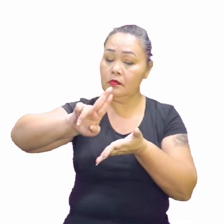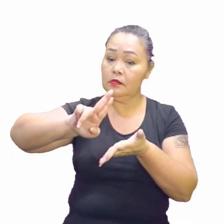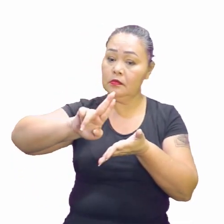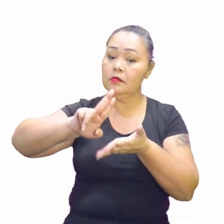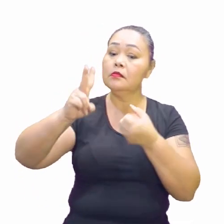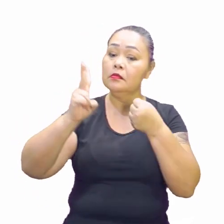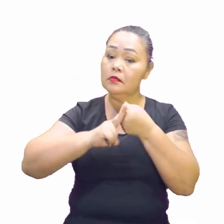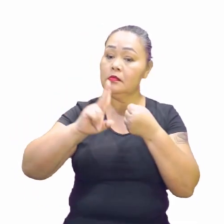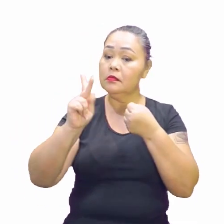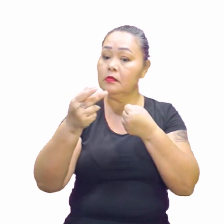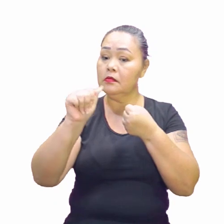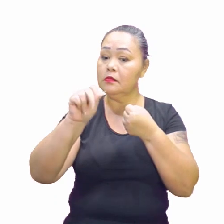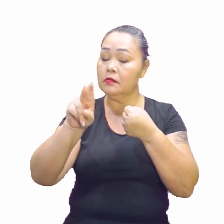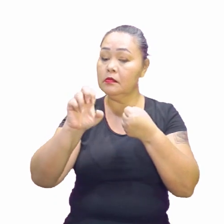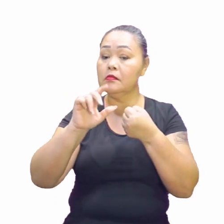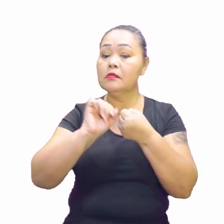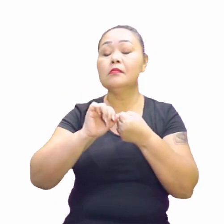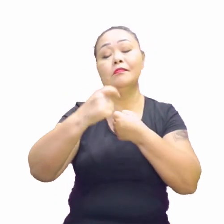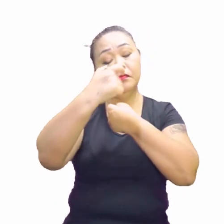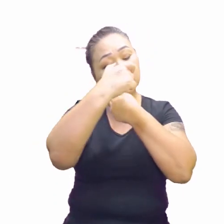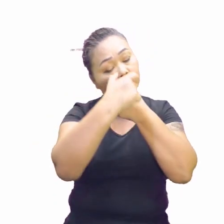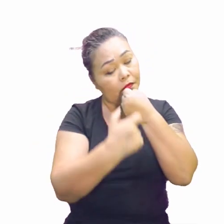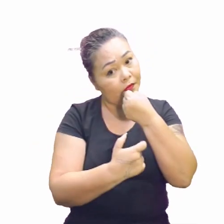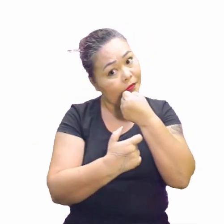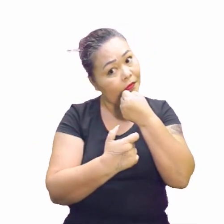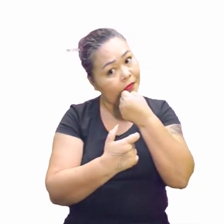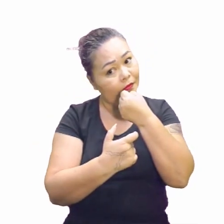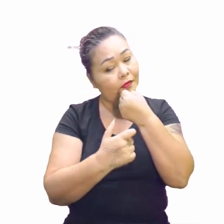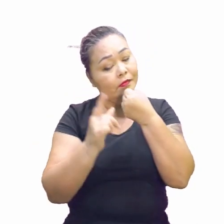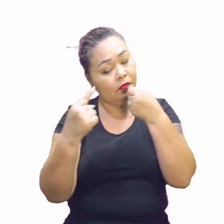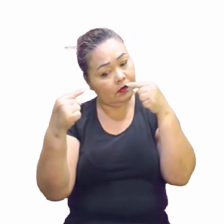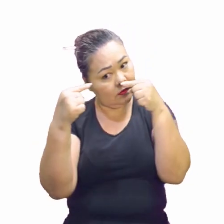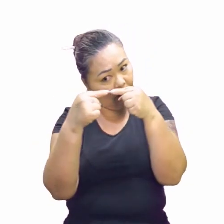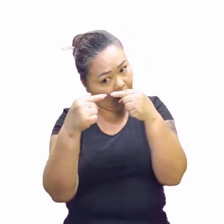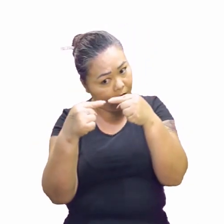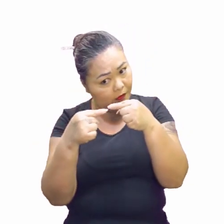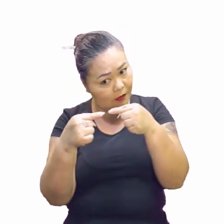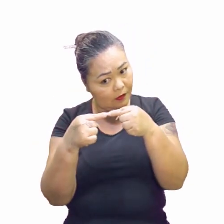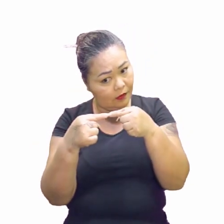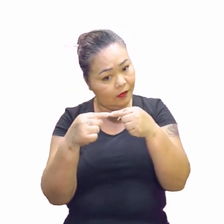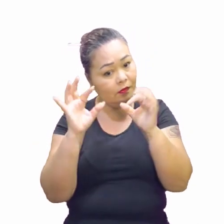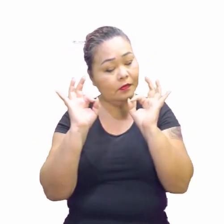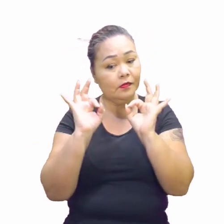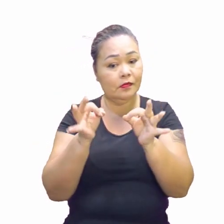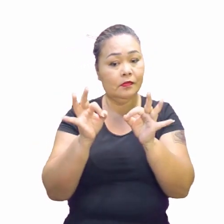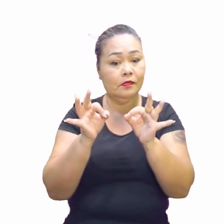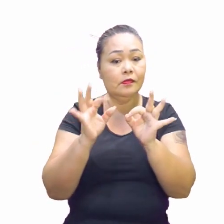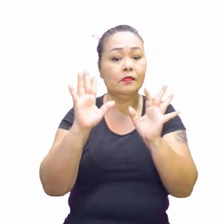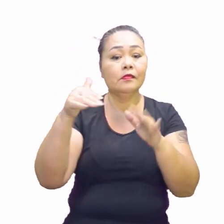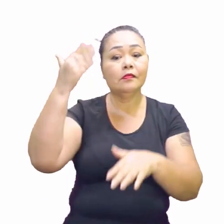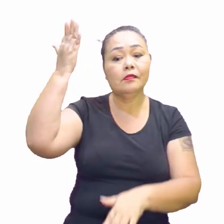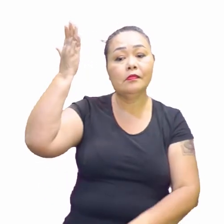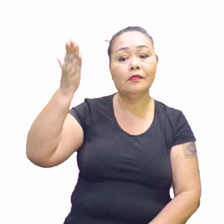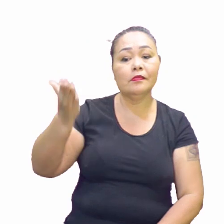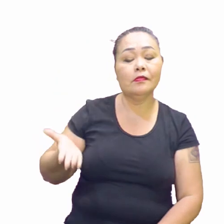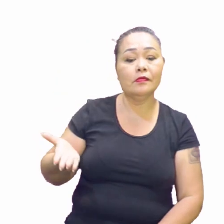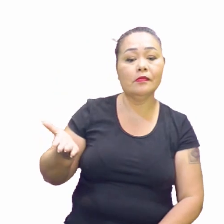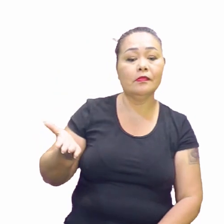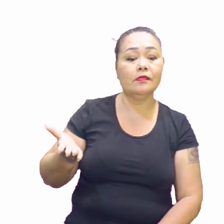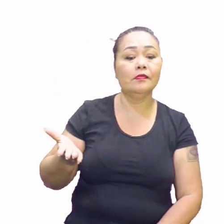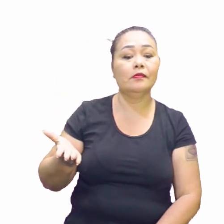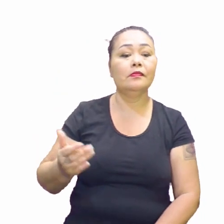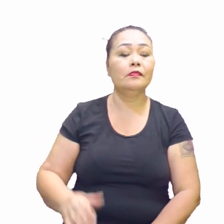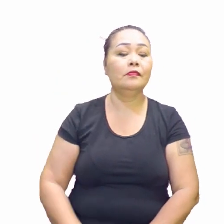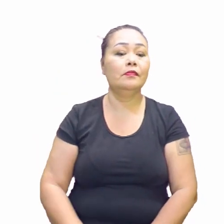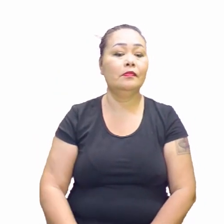usar o verbo haver, ele vai ter sujeito e fará a concordância, tá certo? Então, qual é a